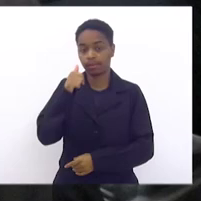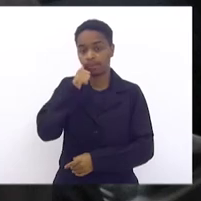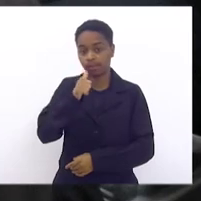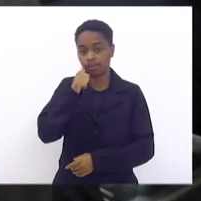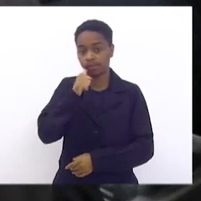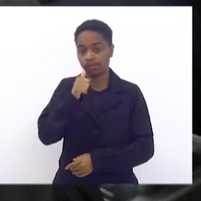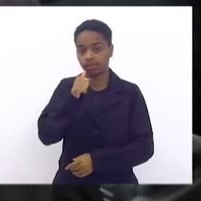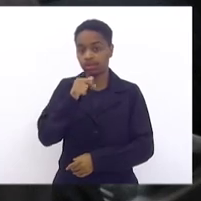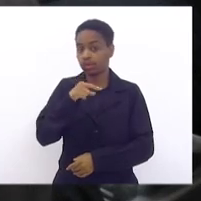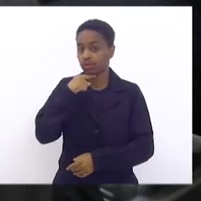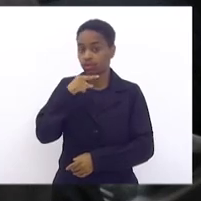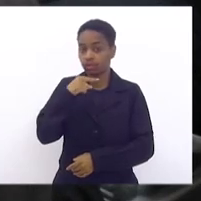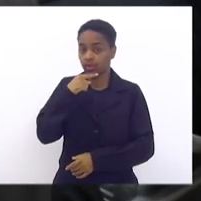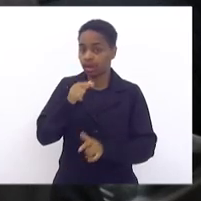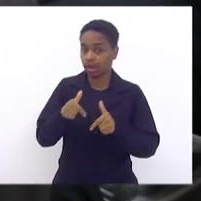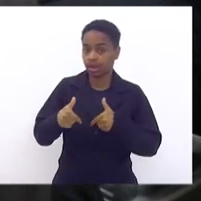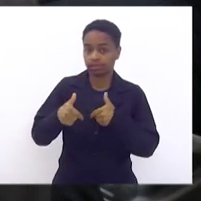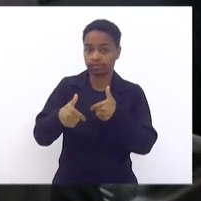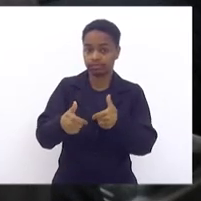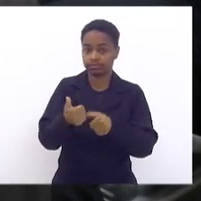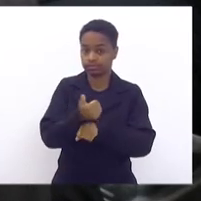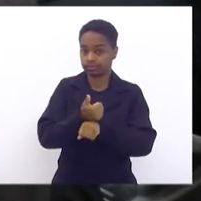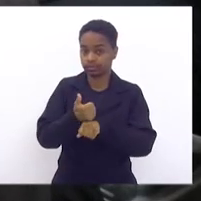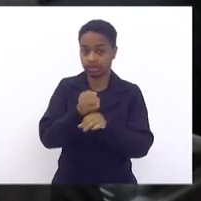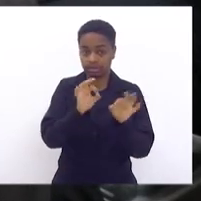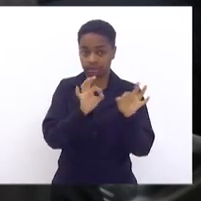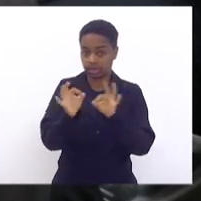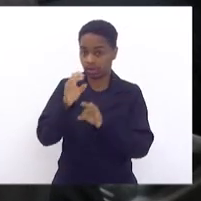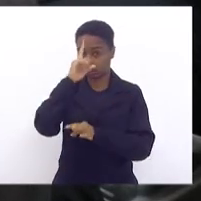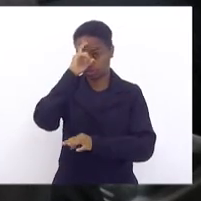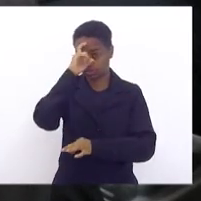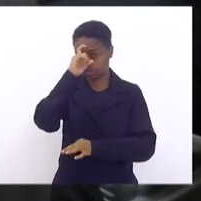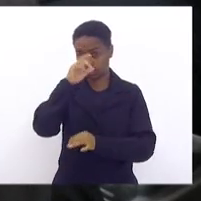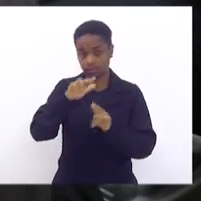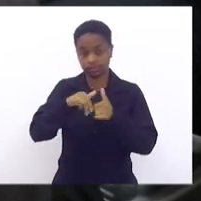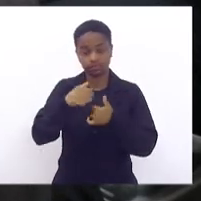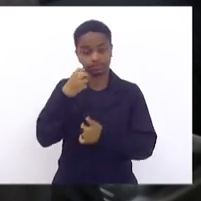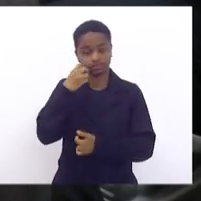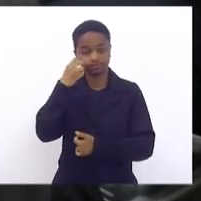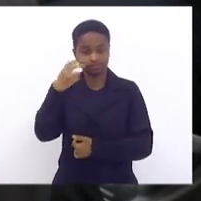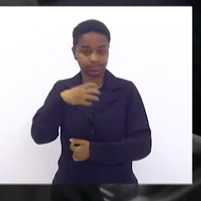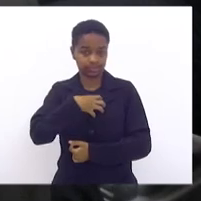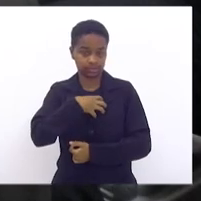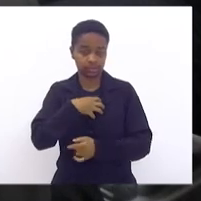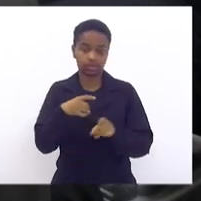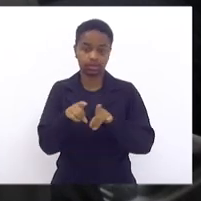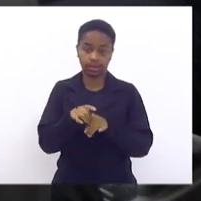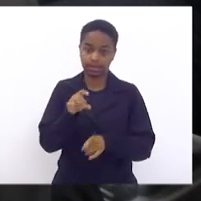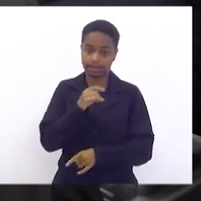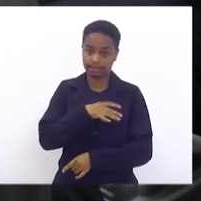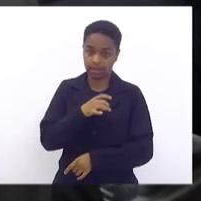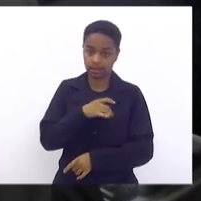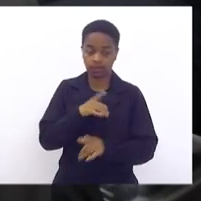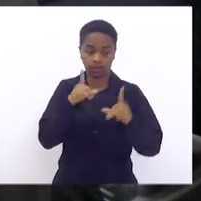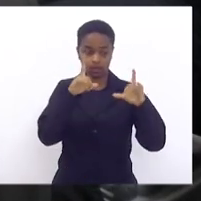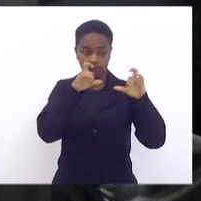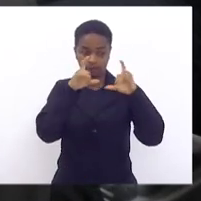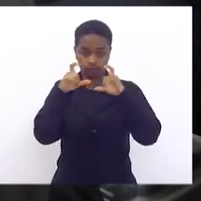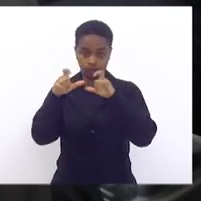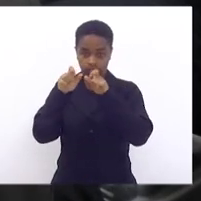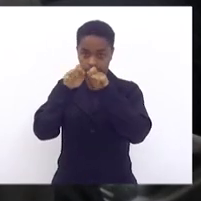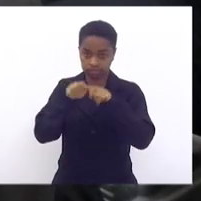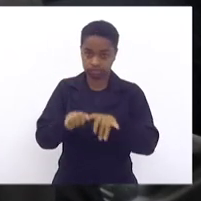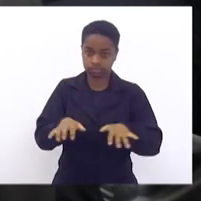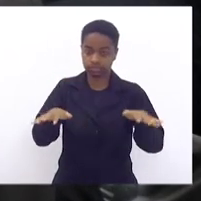só não conseguir mais atuar profissionalmente em nenhum hospital pela vergonha e o medo daquelas fotos